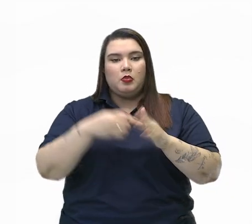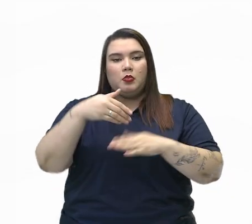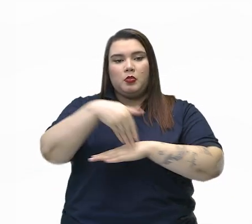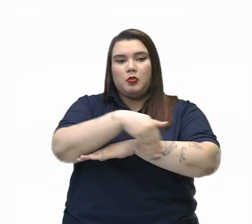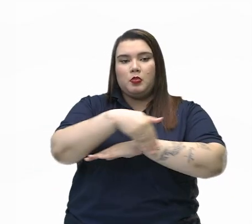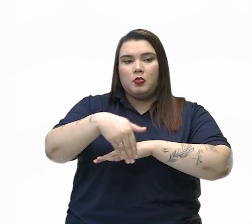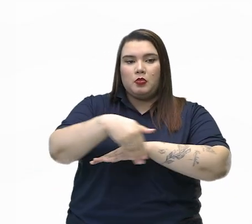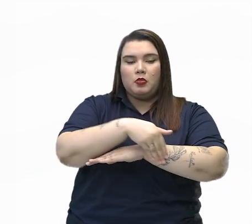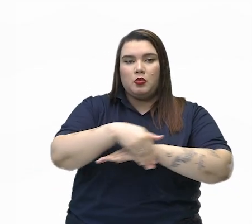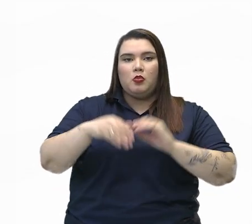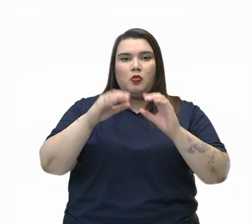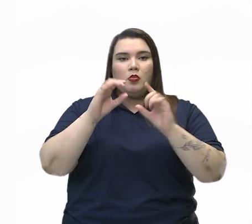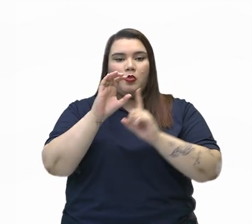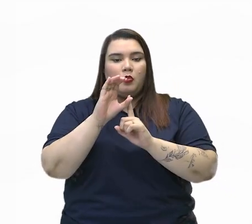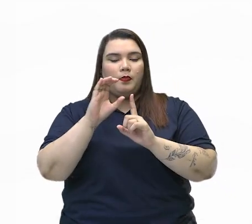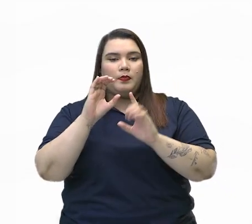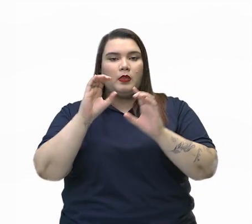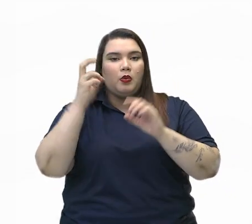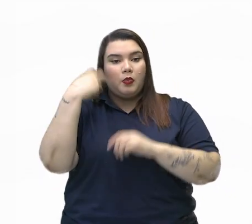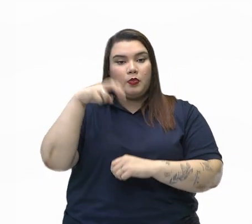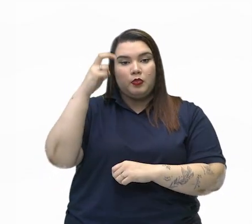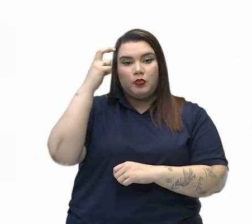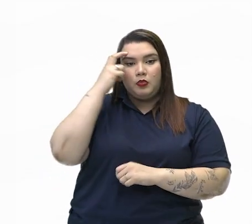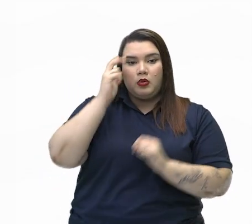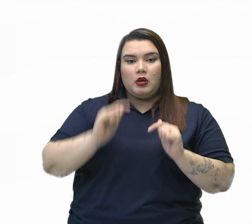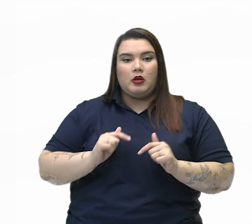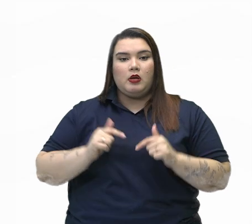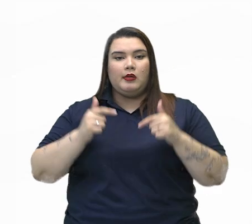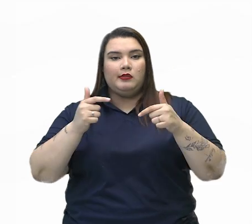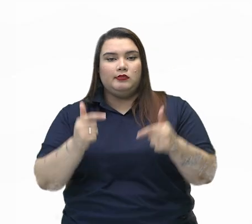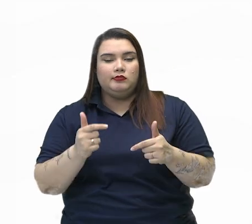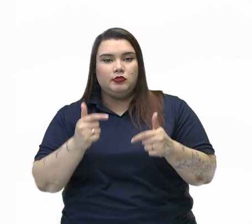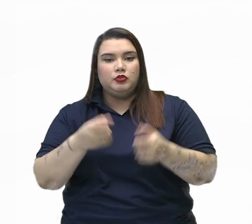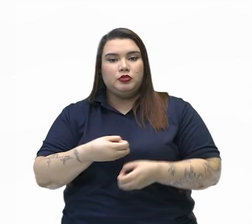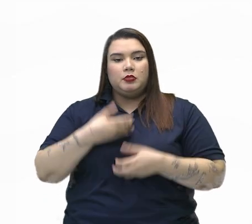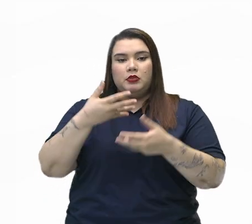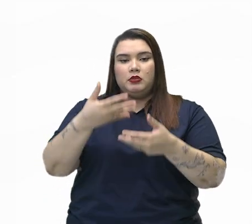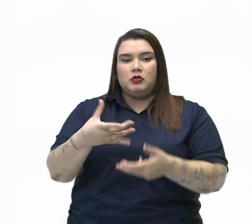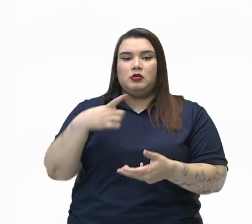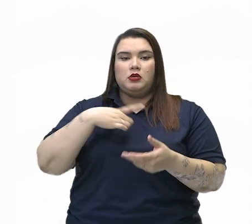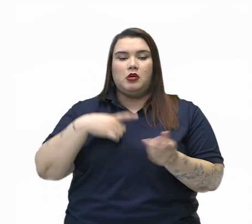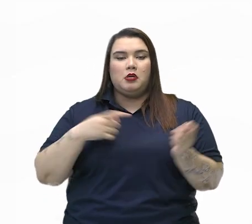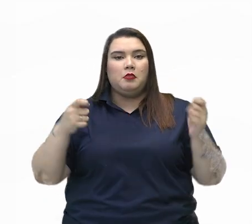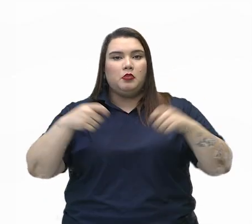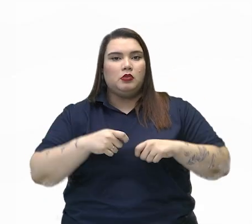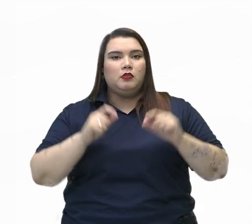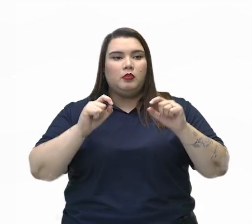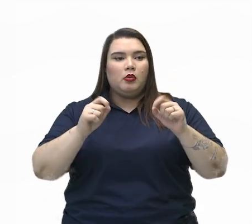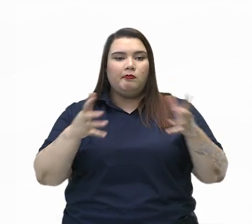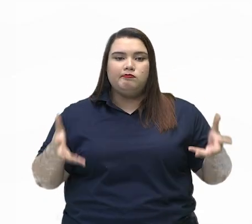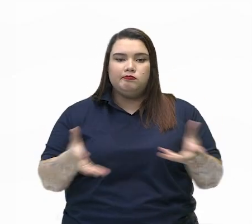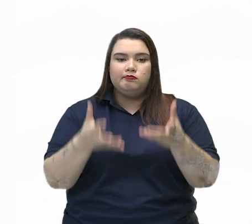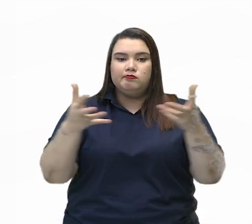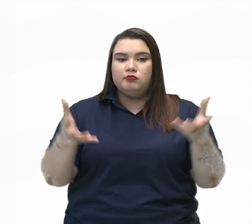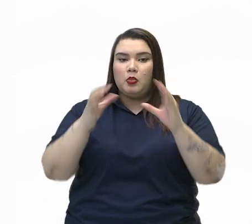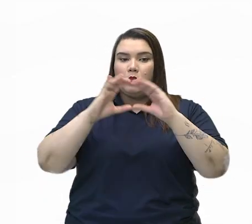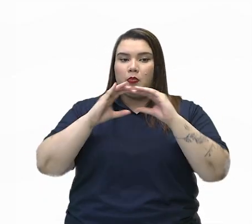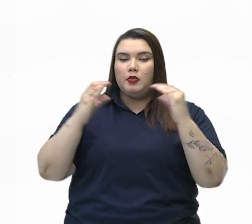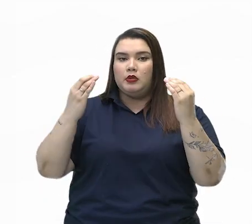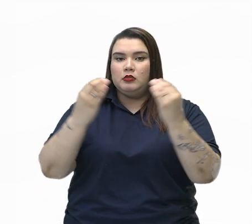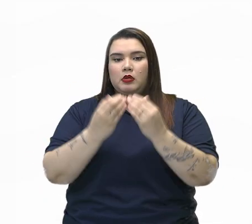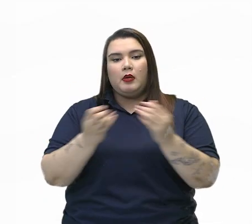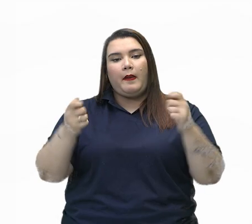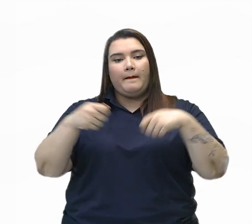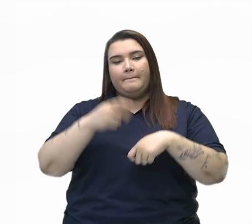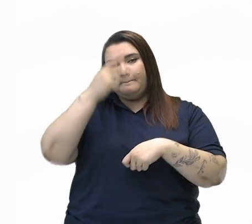de ruas, oficinas culturais e ações performáticas têm o poder de mobilizar